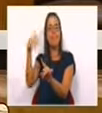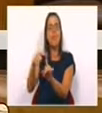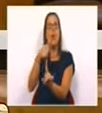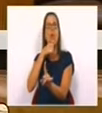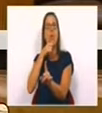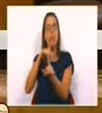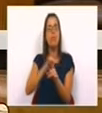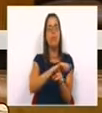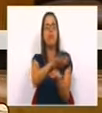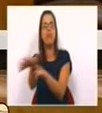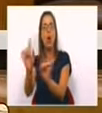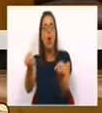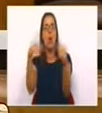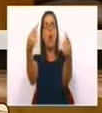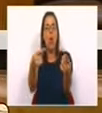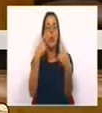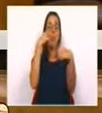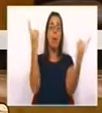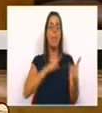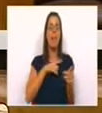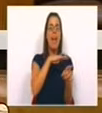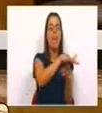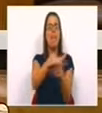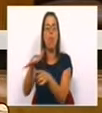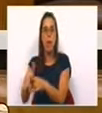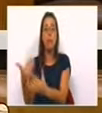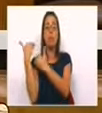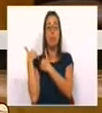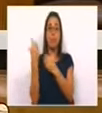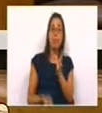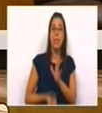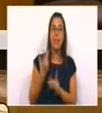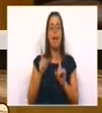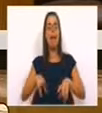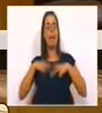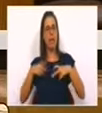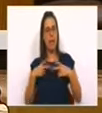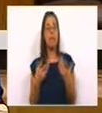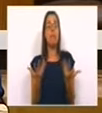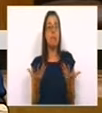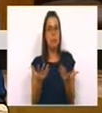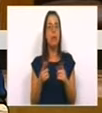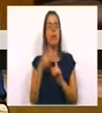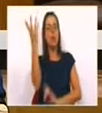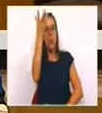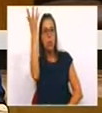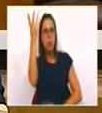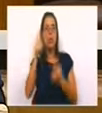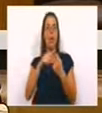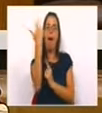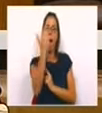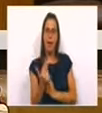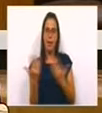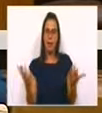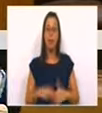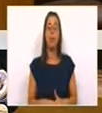em contagiar outros setores públicos e privados responsáveis pela criação de riqueza, incluindo a cultural e